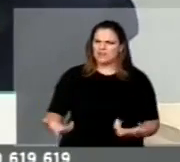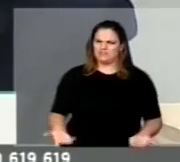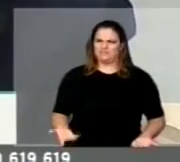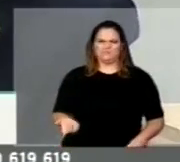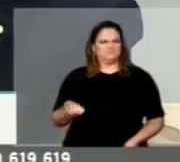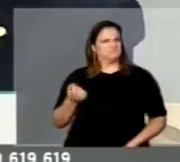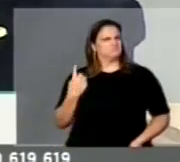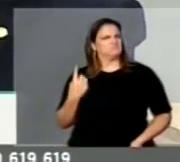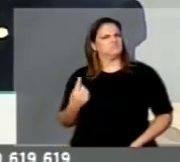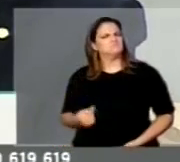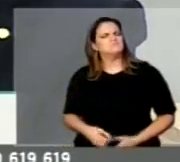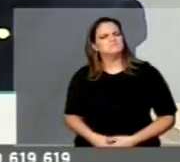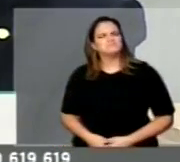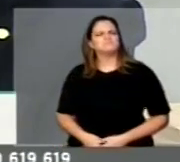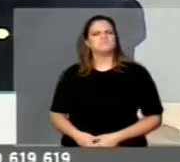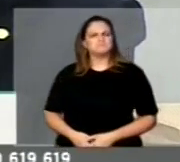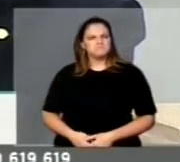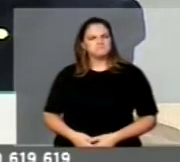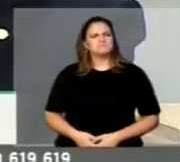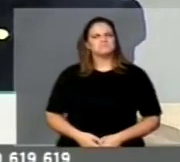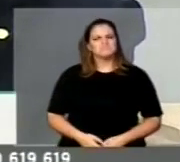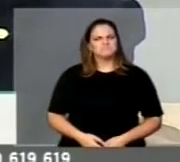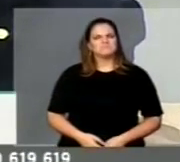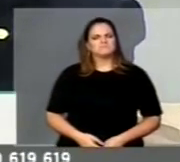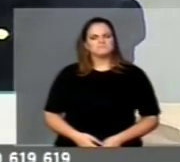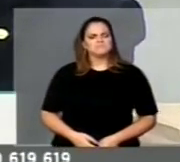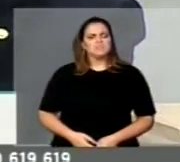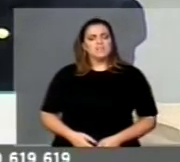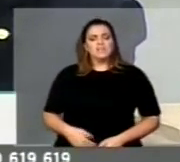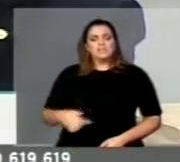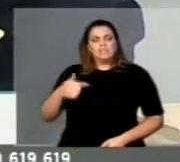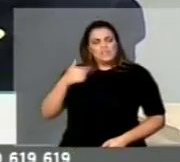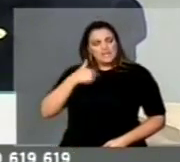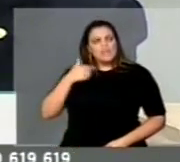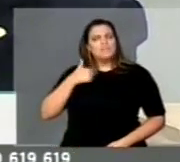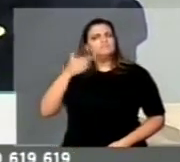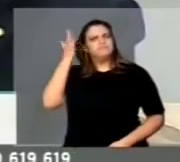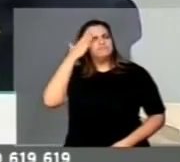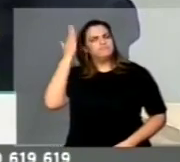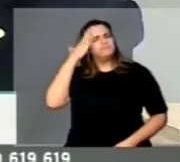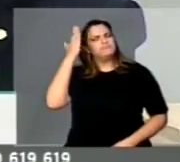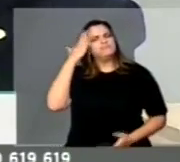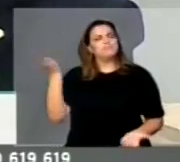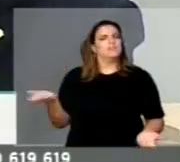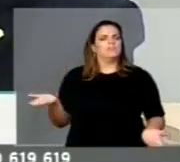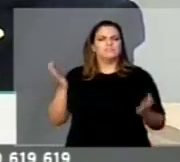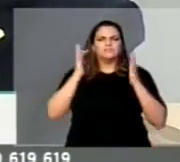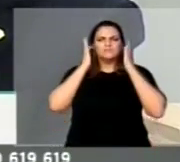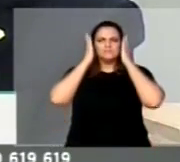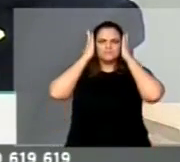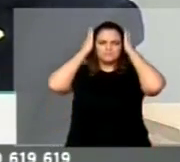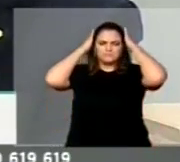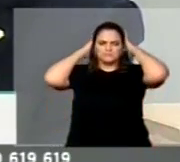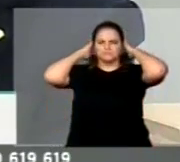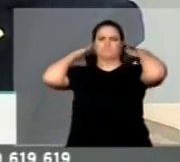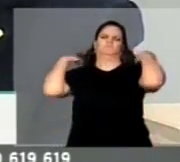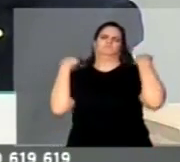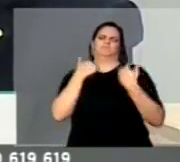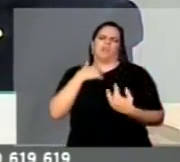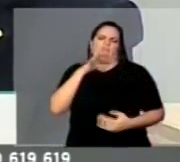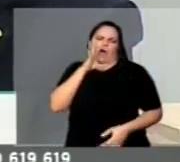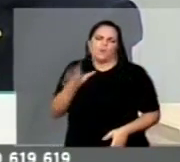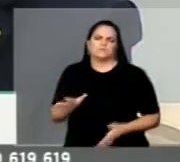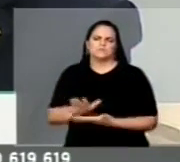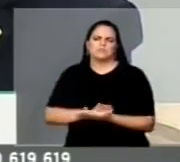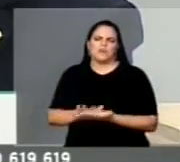Então, quando eu faço essas observações, essas contestações, eu faço baseado naquilo que está acontecendo. Se não estou atribuindo conspiração, não estou atribuindo